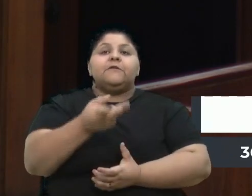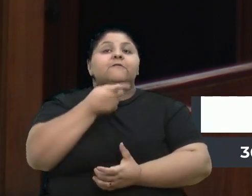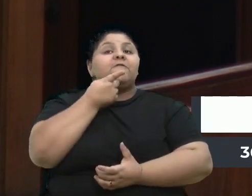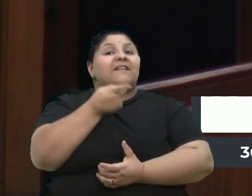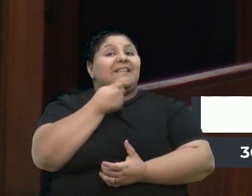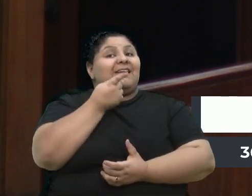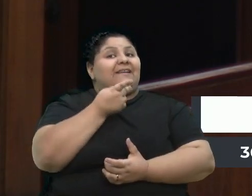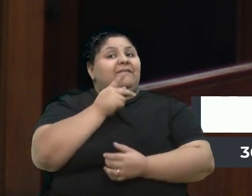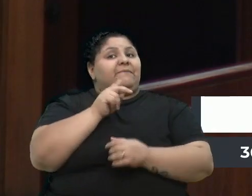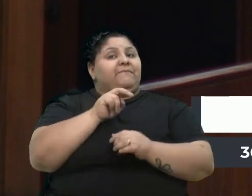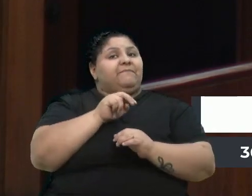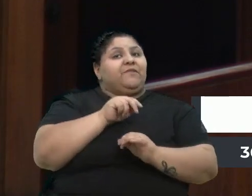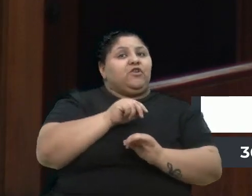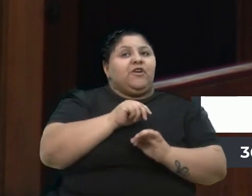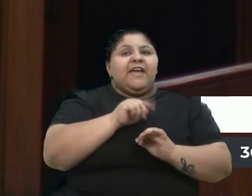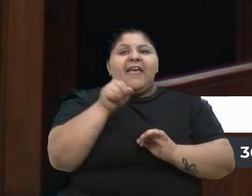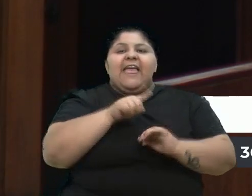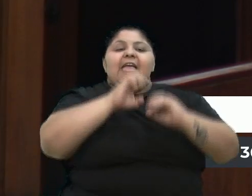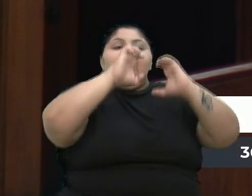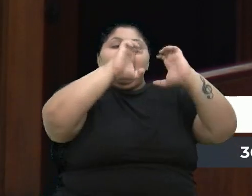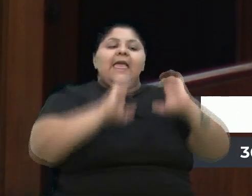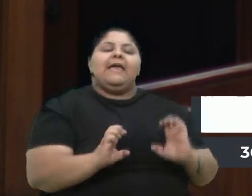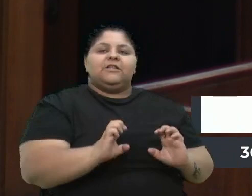que é ético